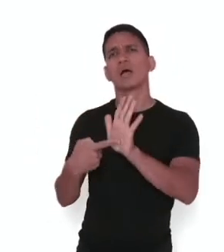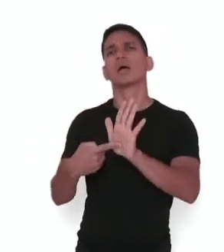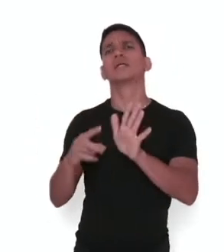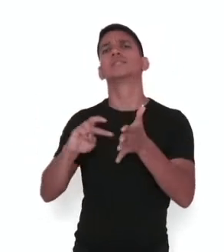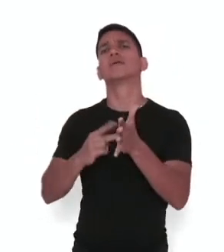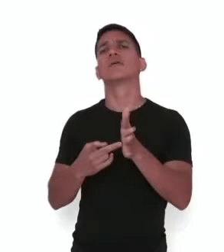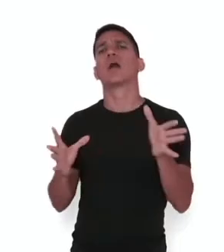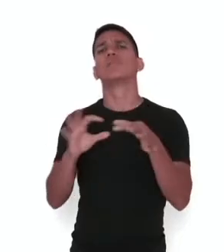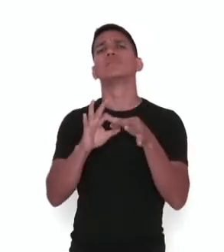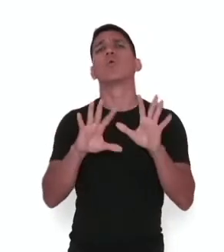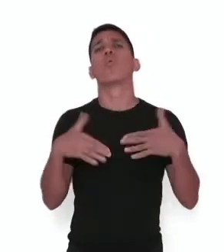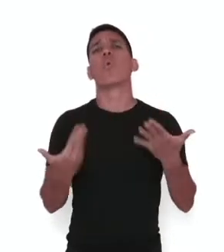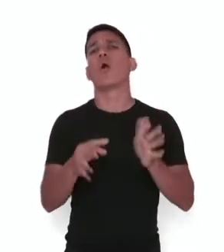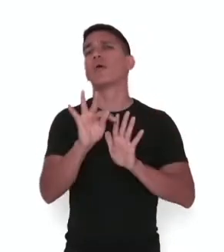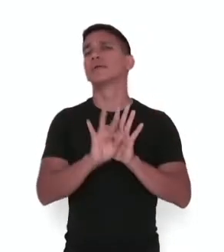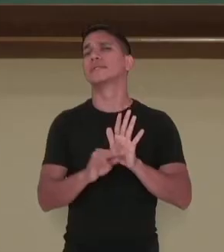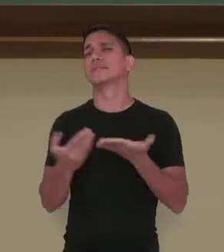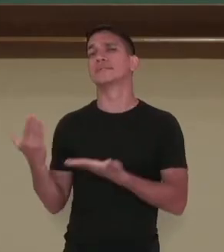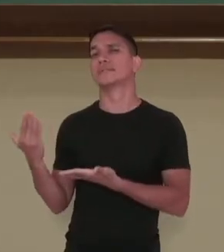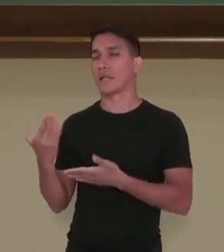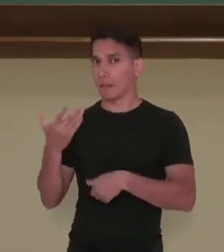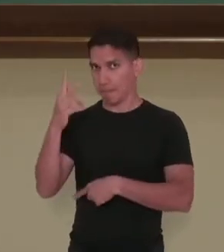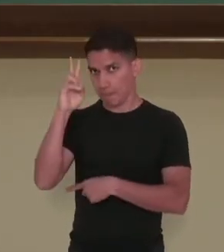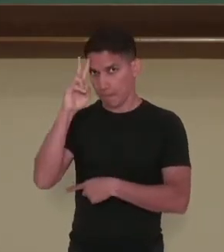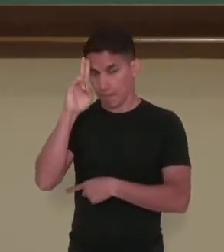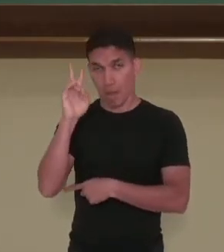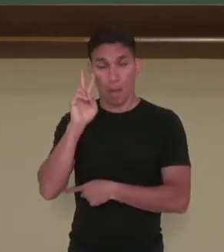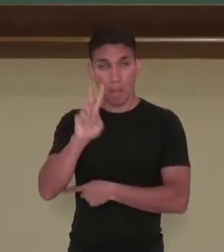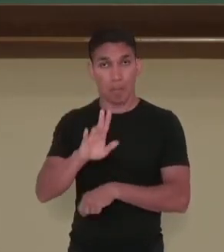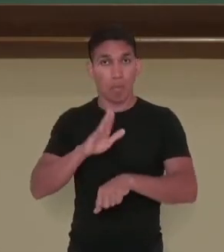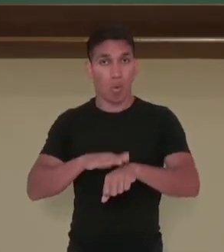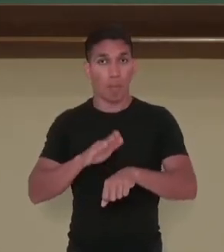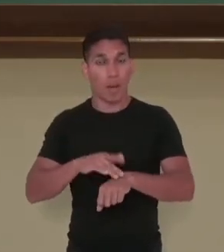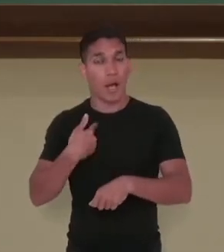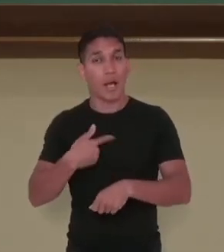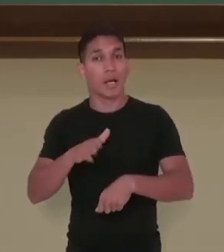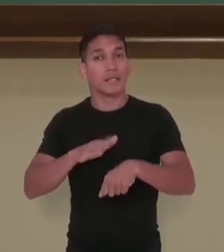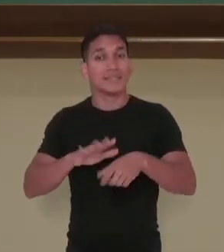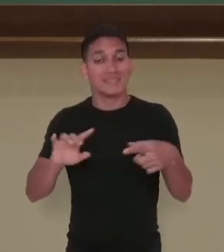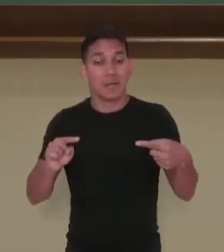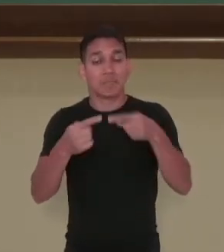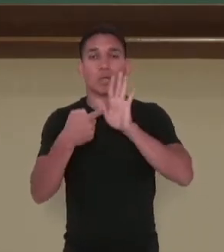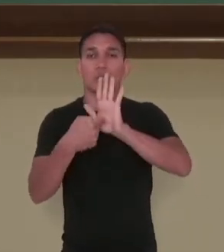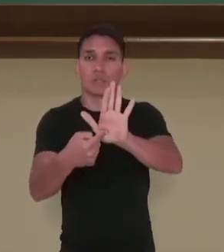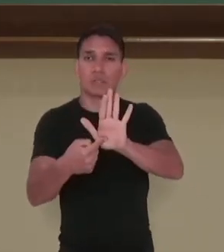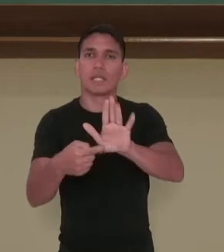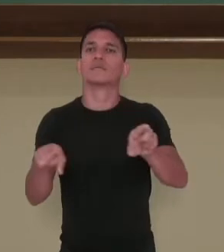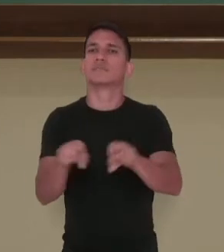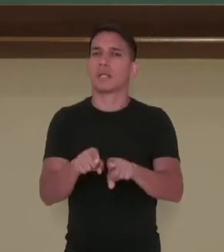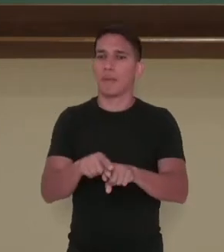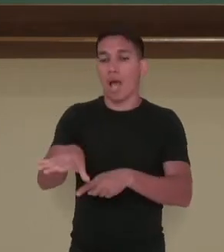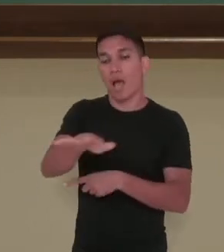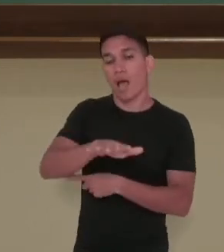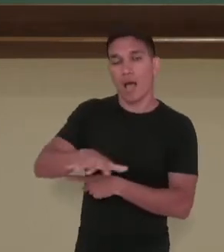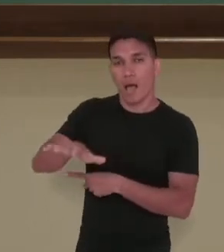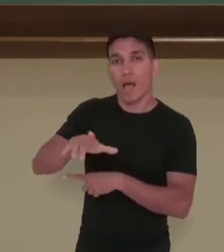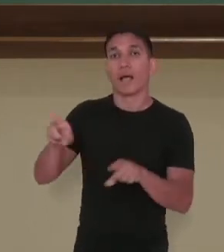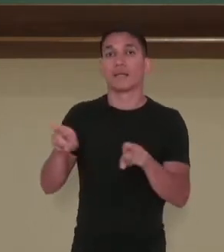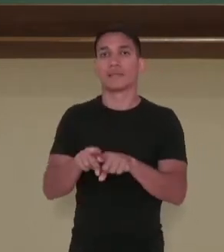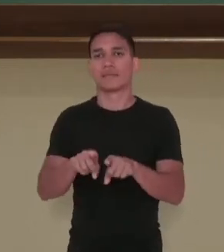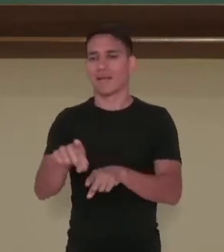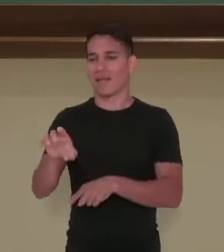do parágrafo? Veja, quando eu falo de pronome demonstrativo, para além da função espacial,